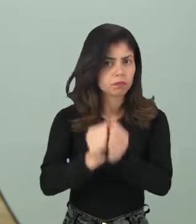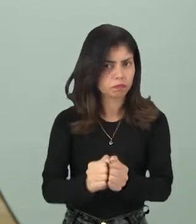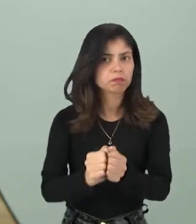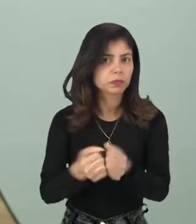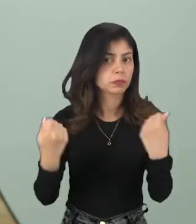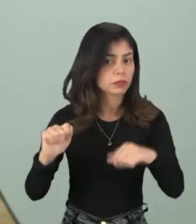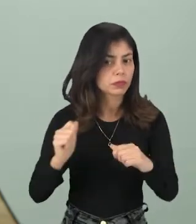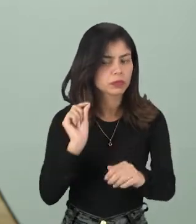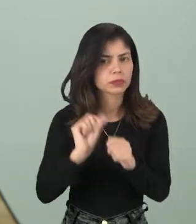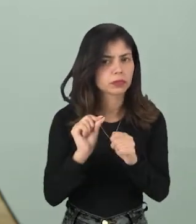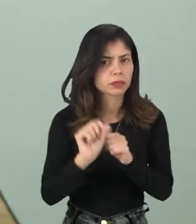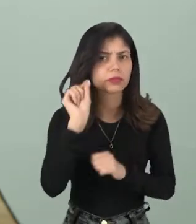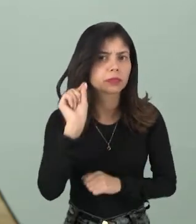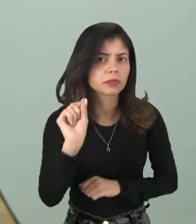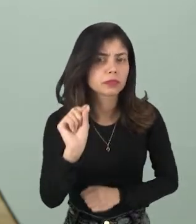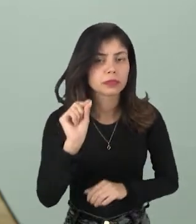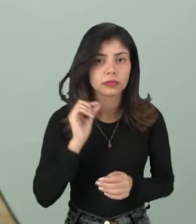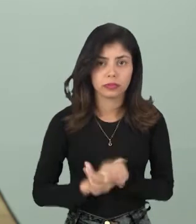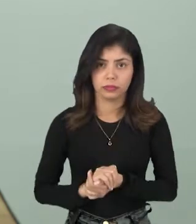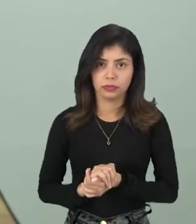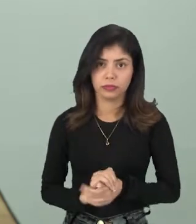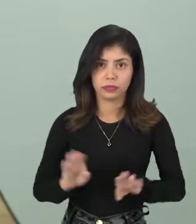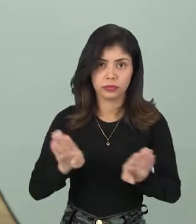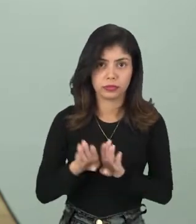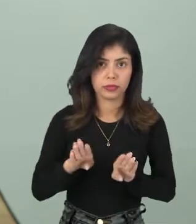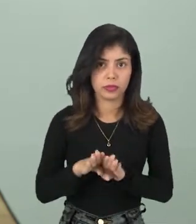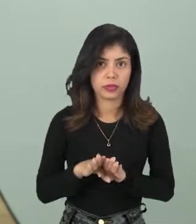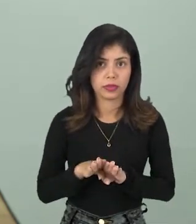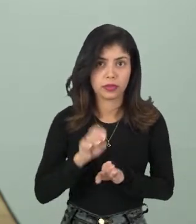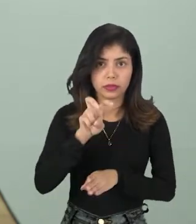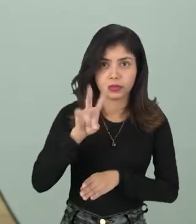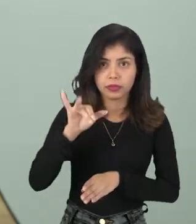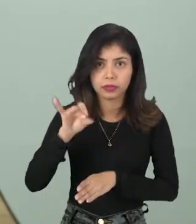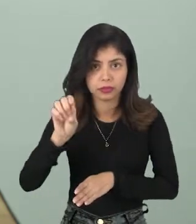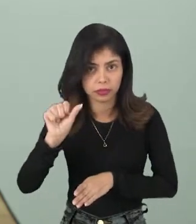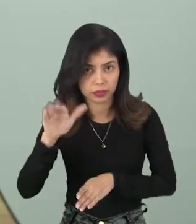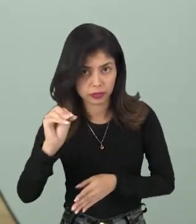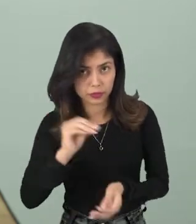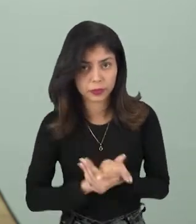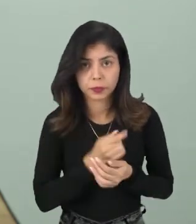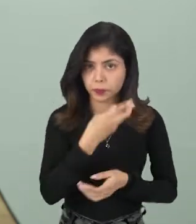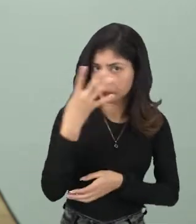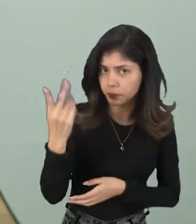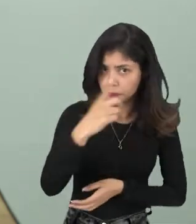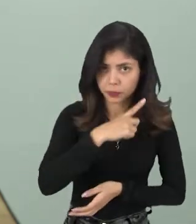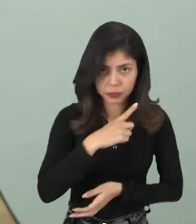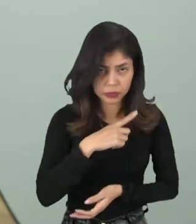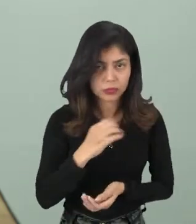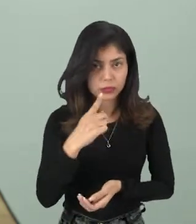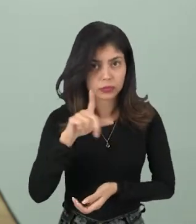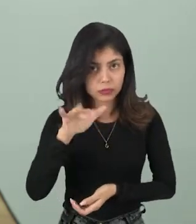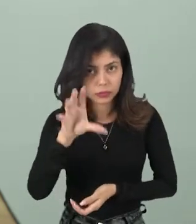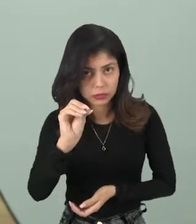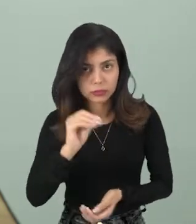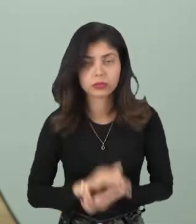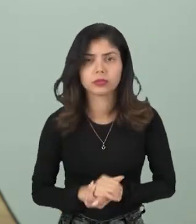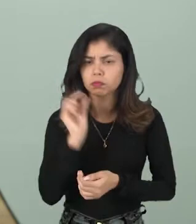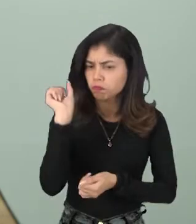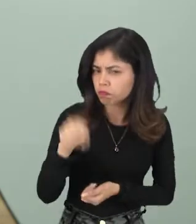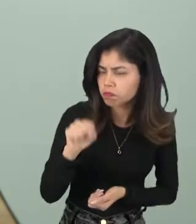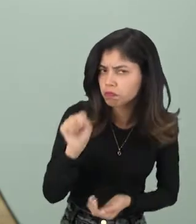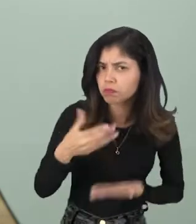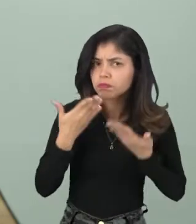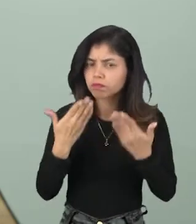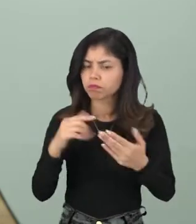então nós precisamos fazer o que nós precisamos juntar a quantidade de bonecos de Vinícius a quantidade de bonecos de Paulo isso mesmo